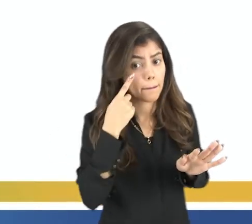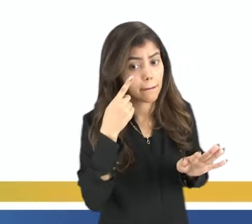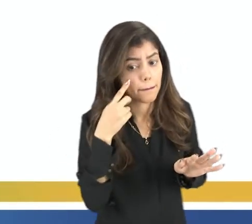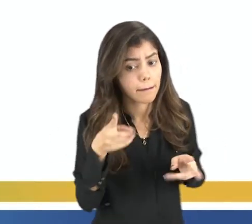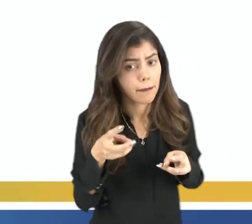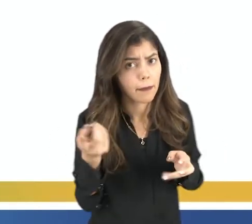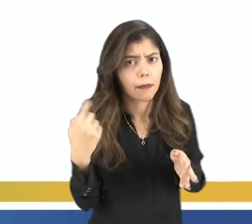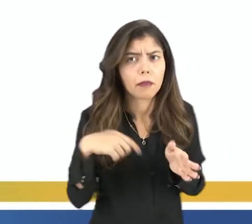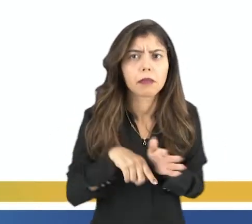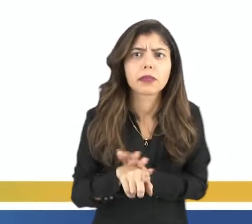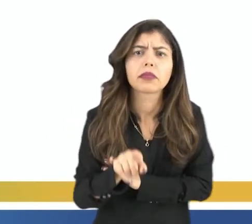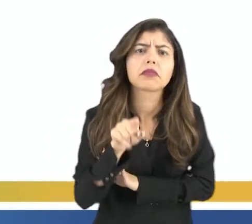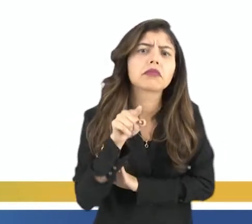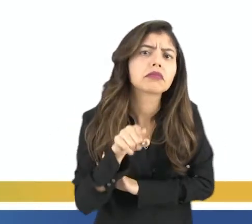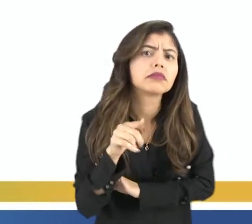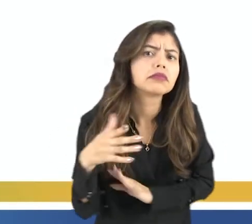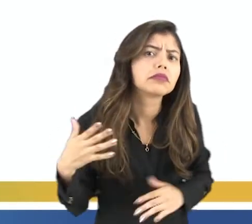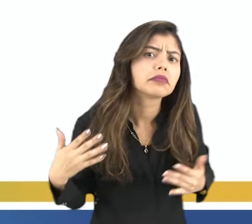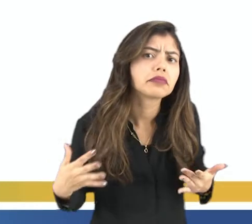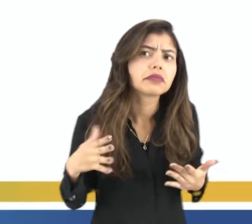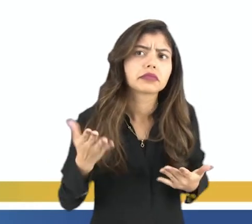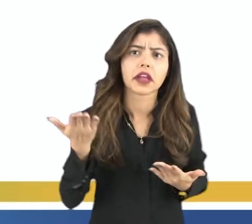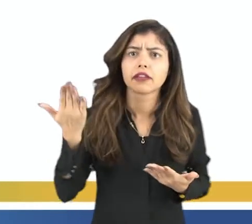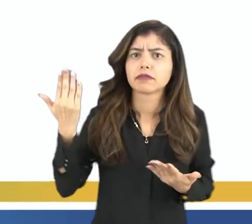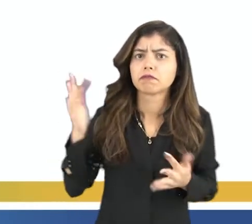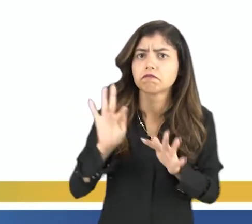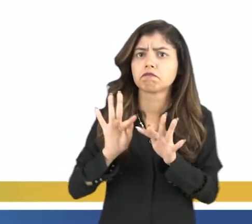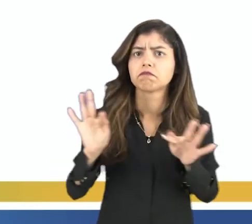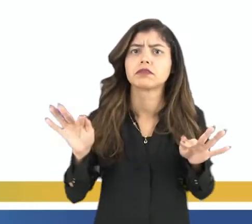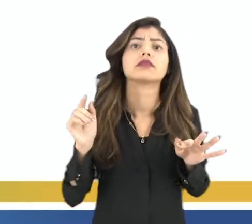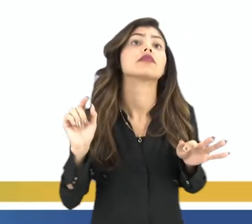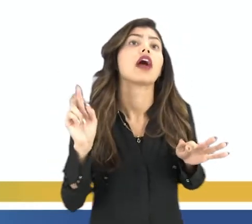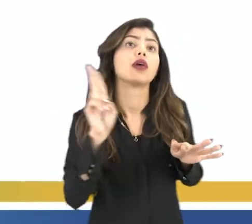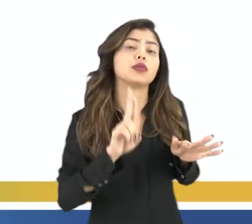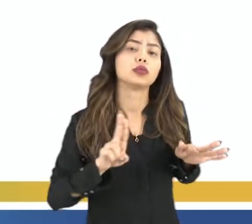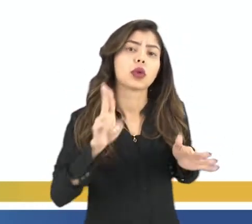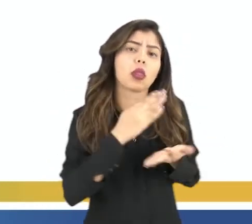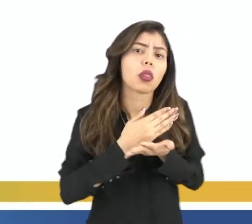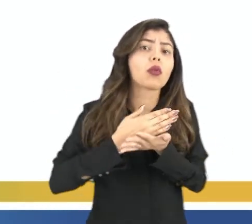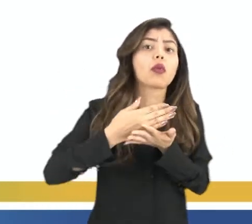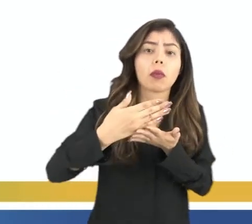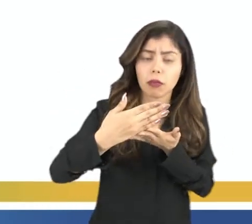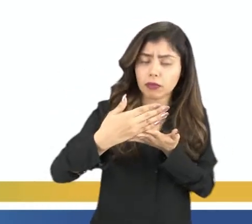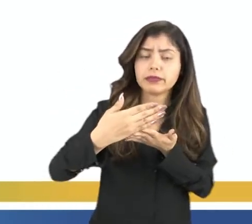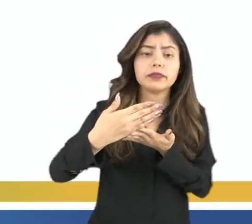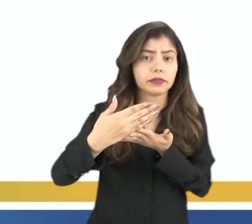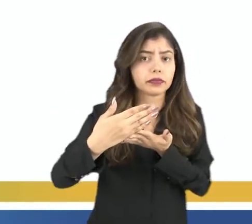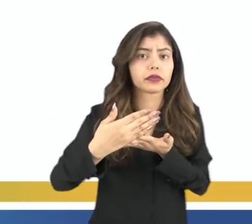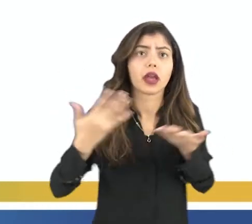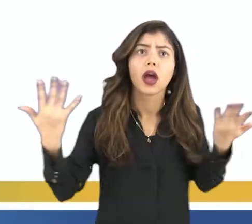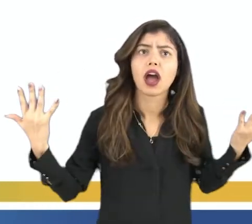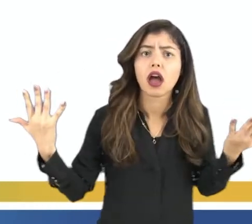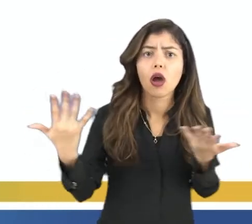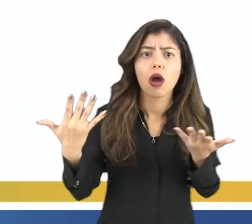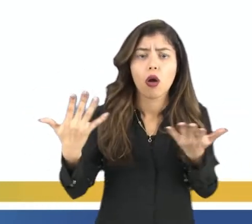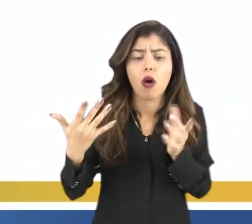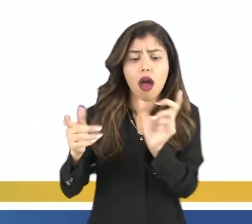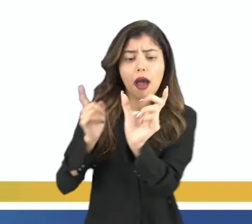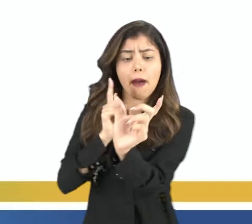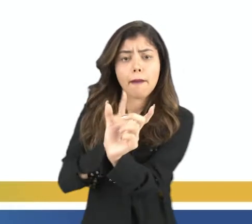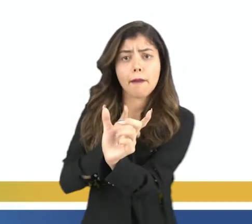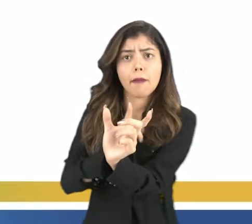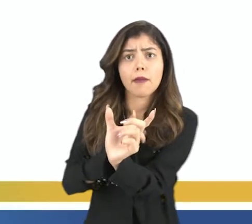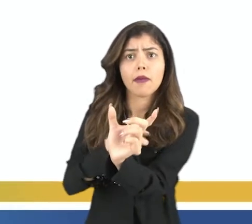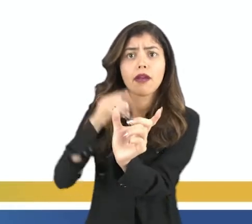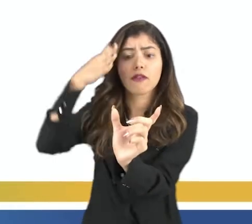se perguntando por que que na frase anterior eu usei o reflexivo myself e agora na última frase que